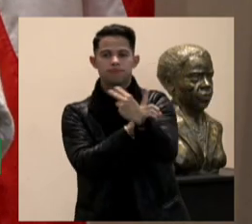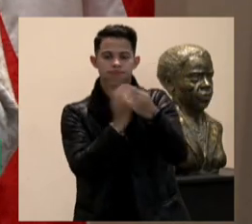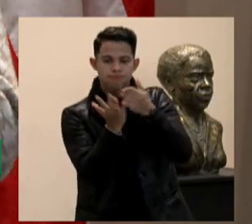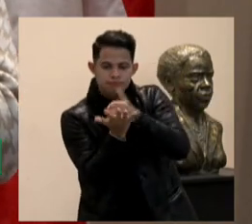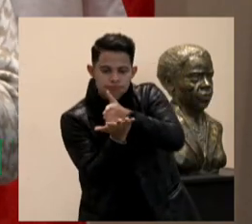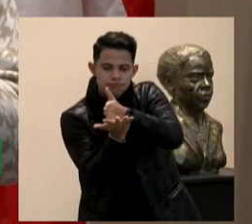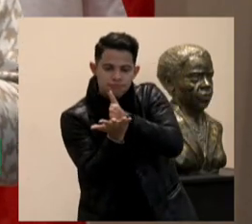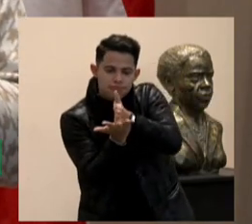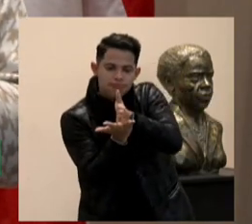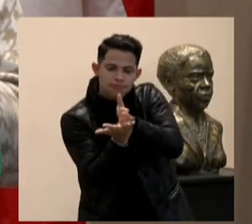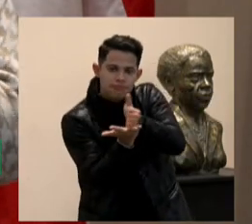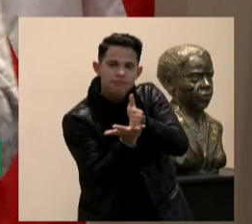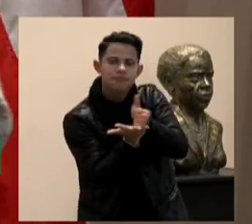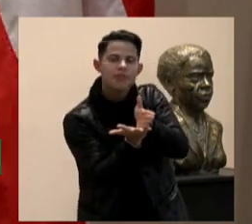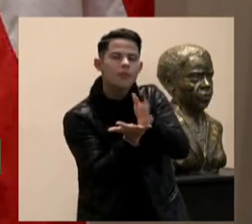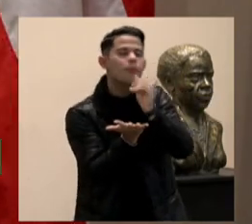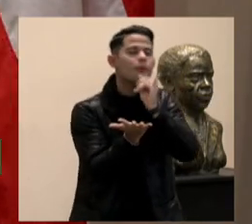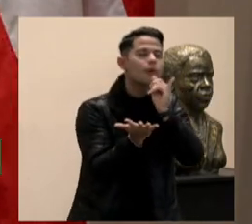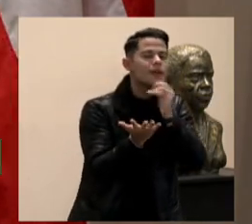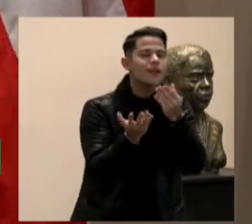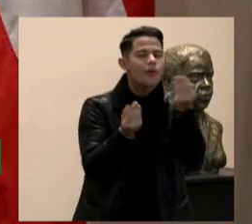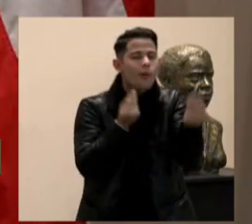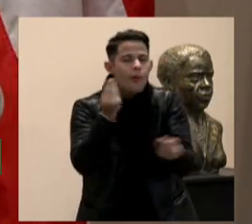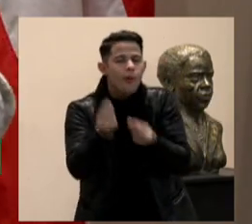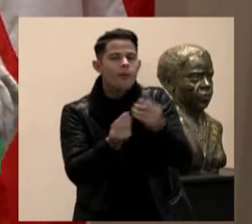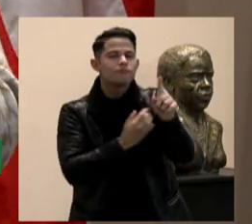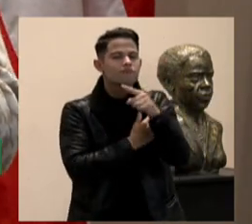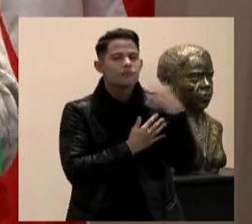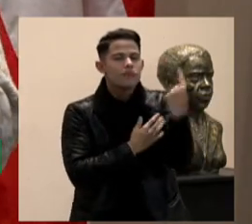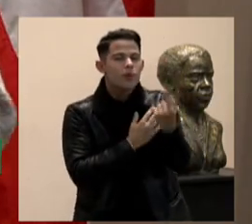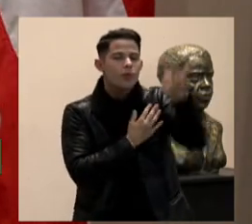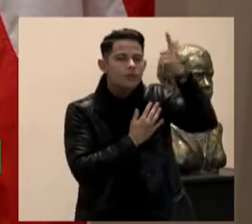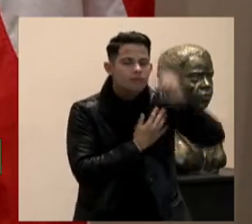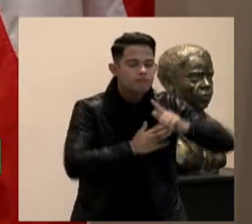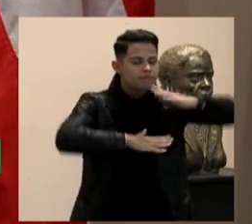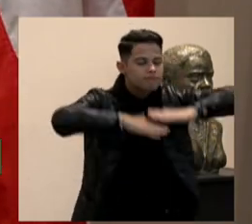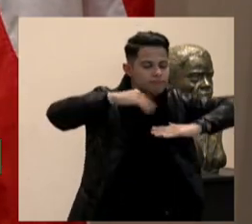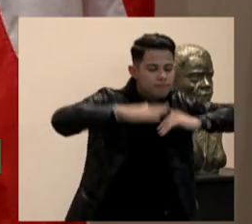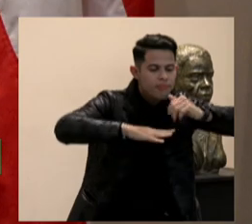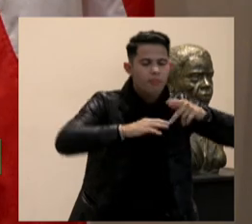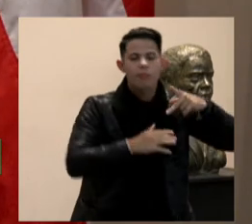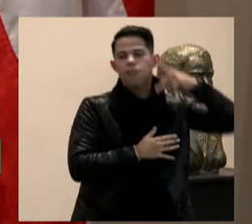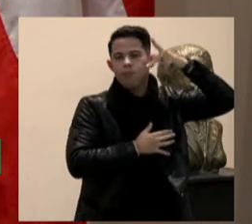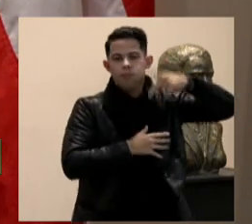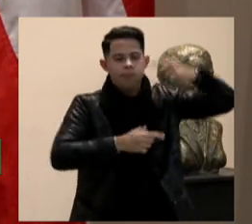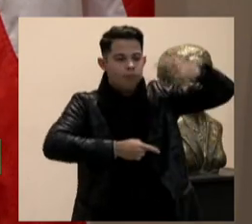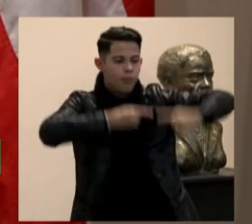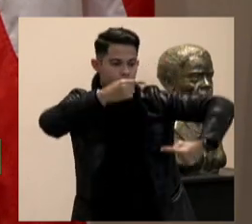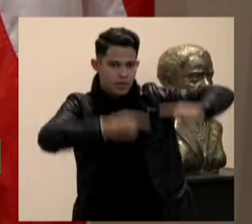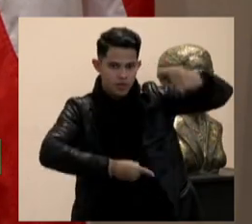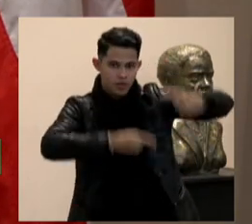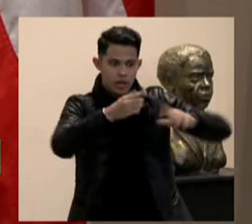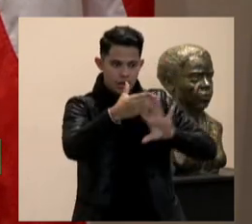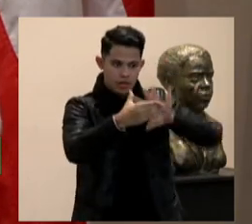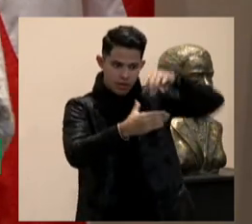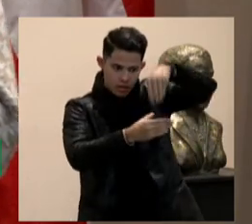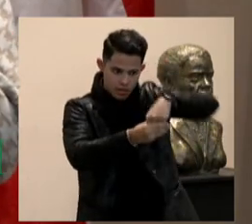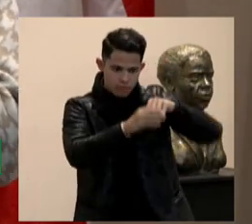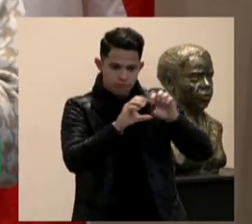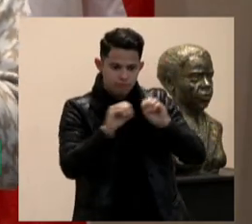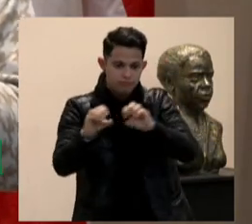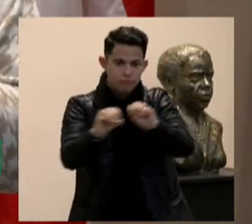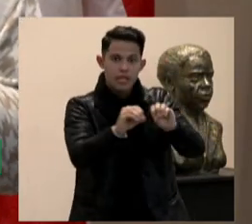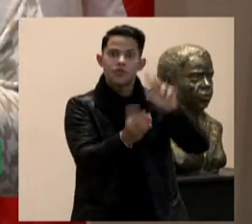como a gente consegue construir política educacional que, de fato, garanta